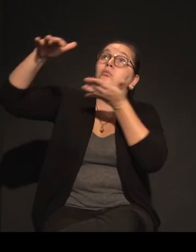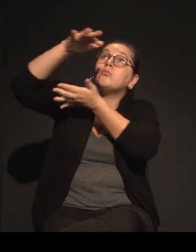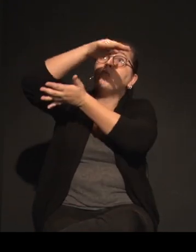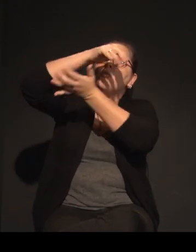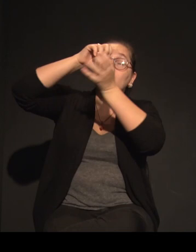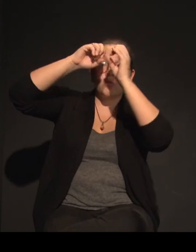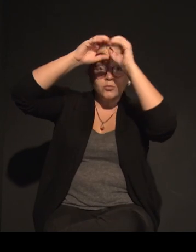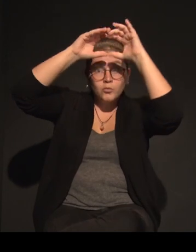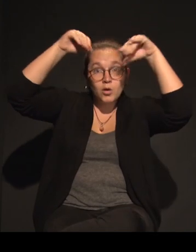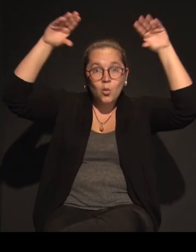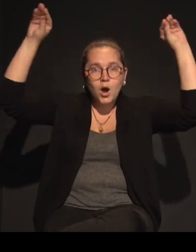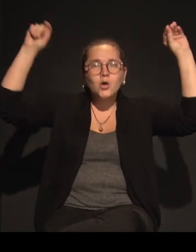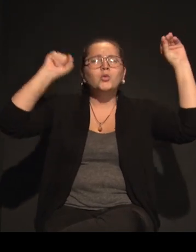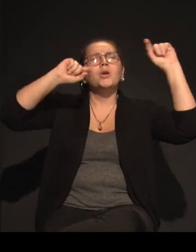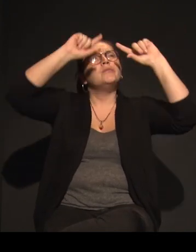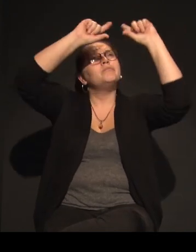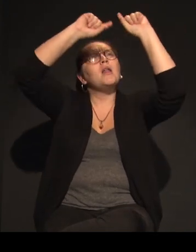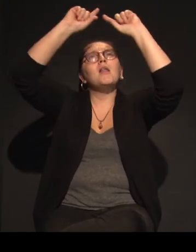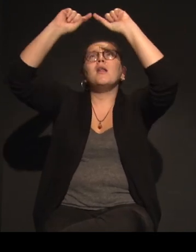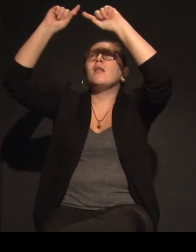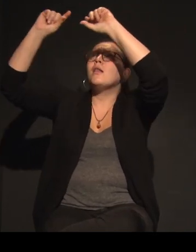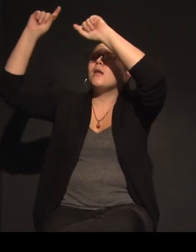o só